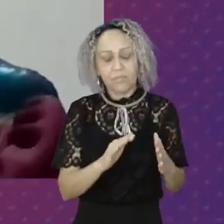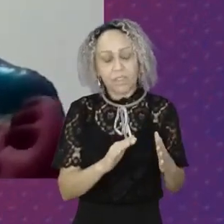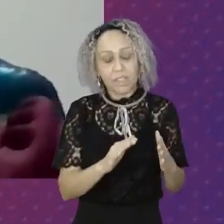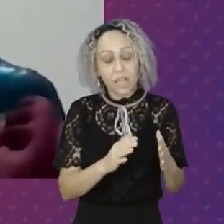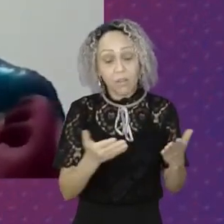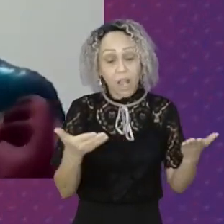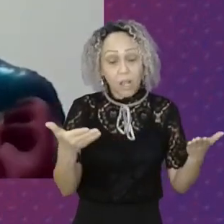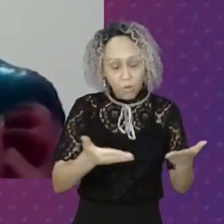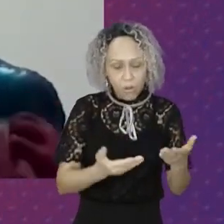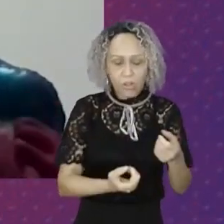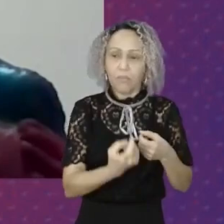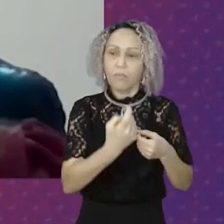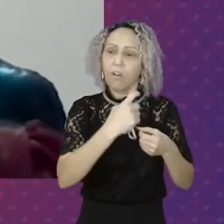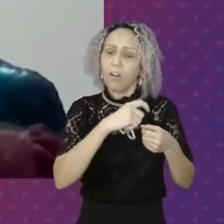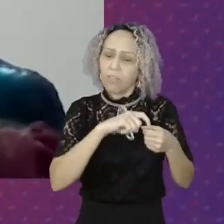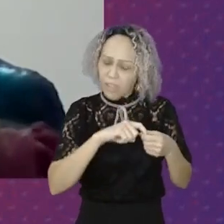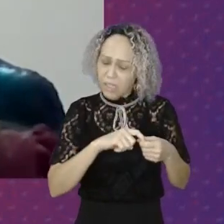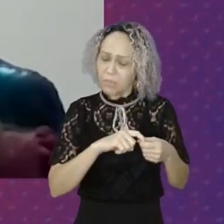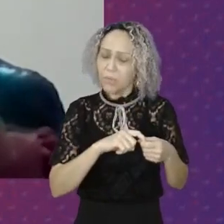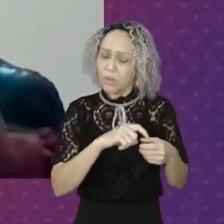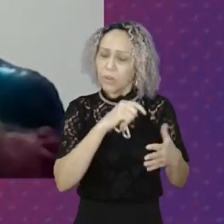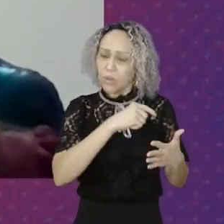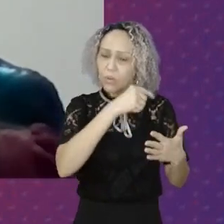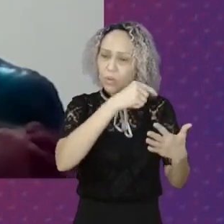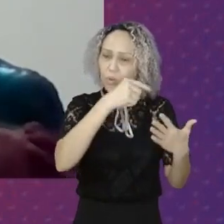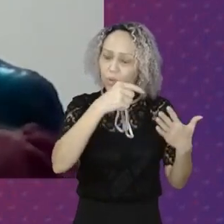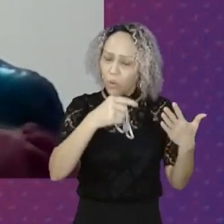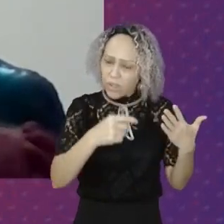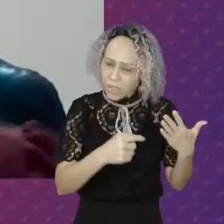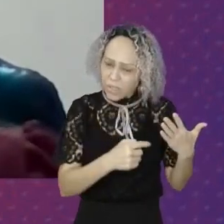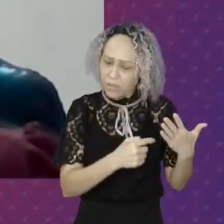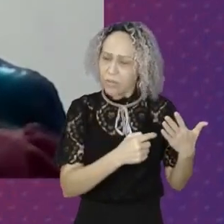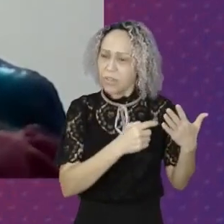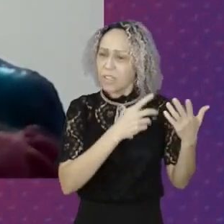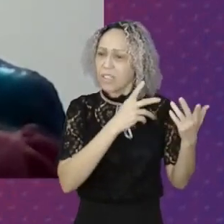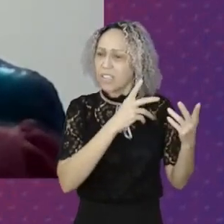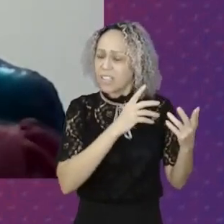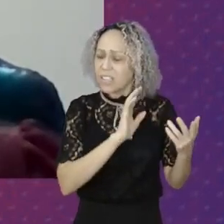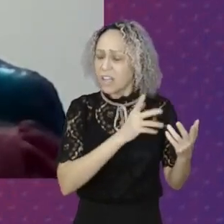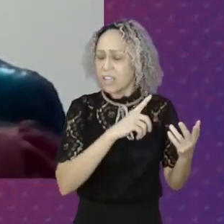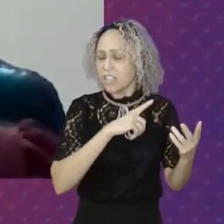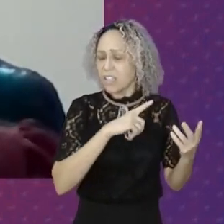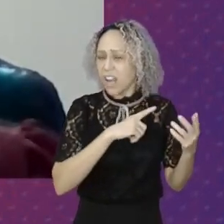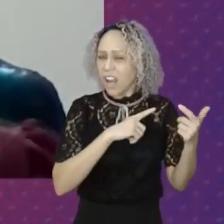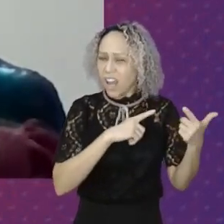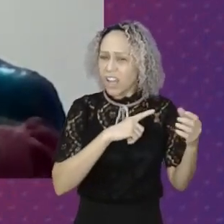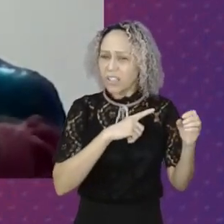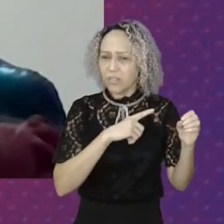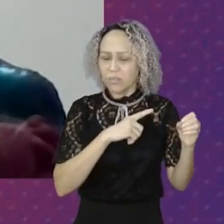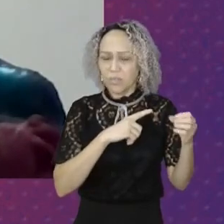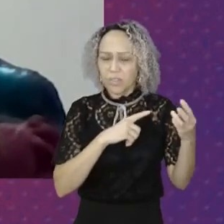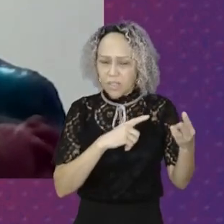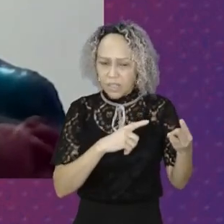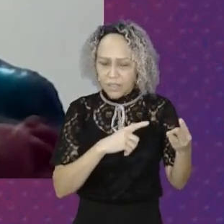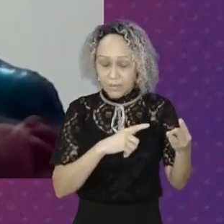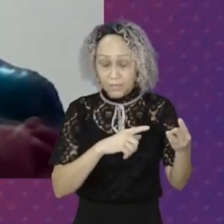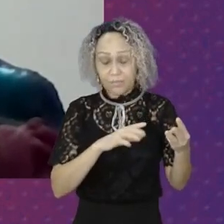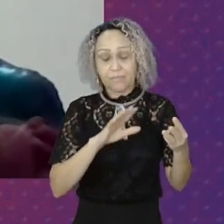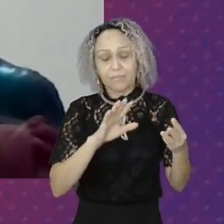em 2003, mas que traz também outras novidades e que os municípios estão, nesse momento,